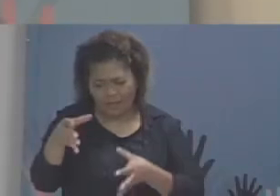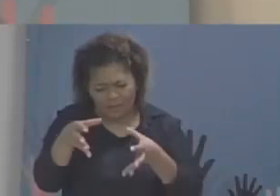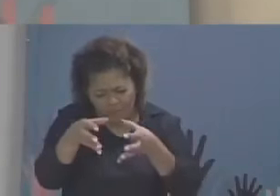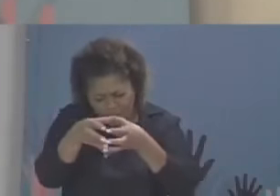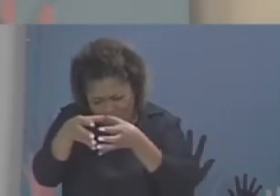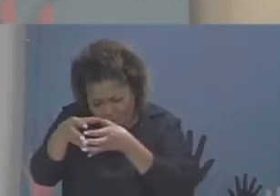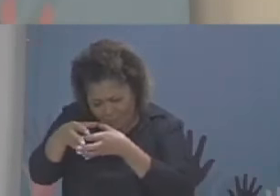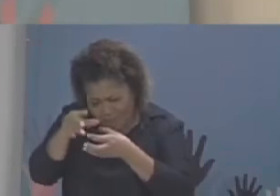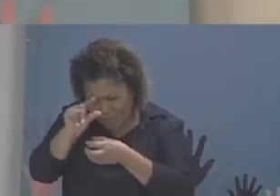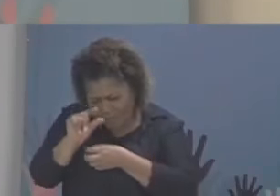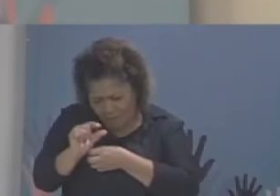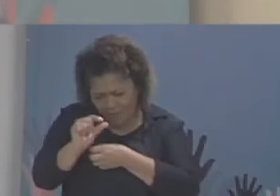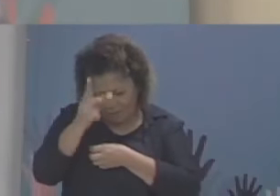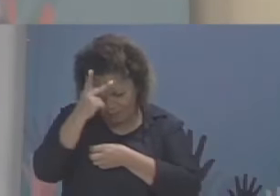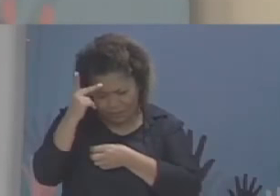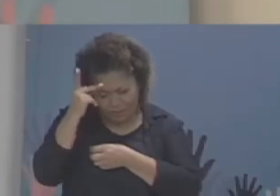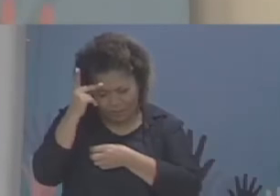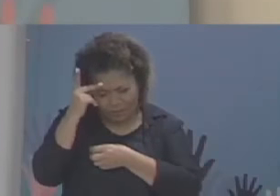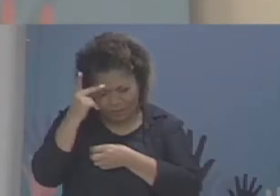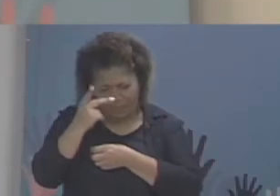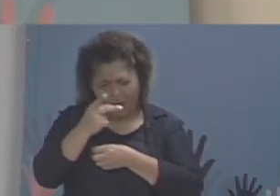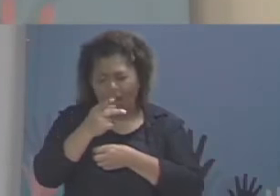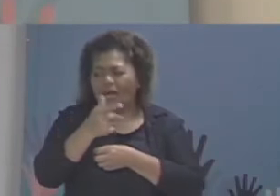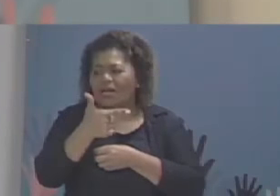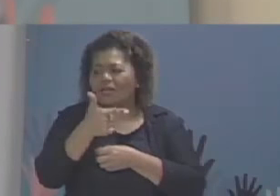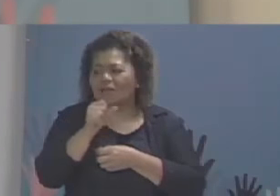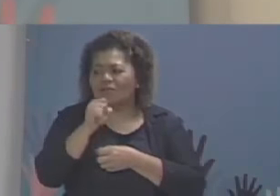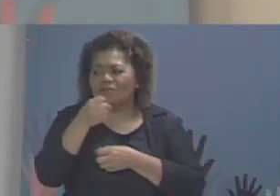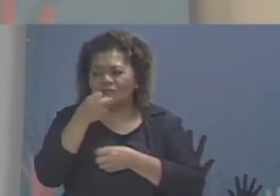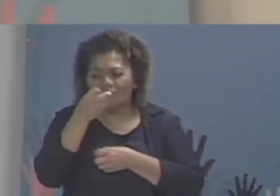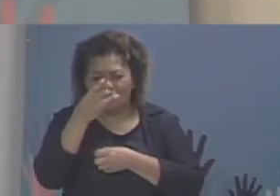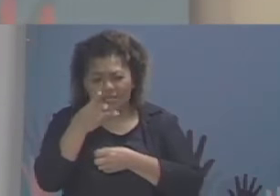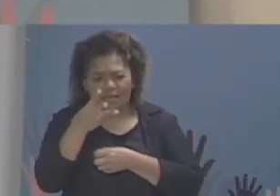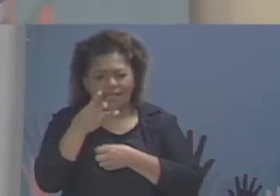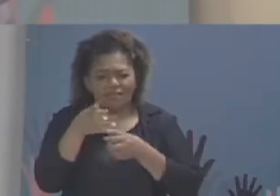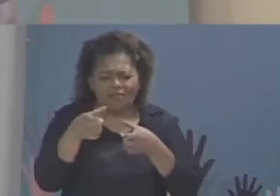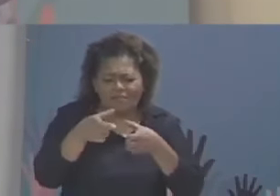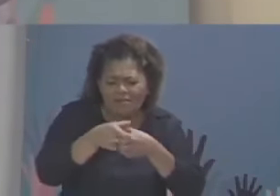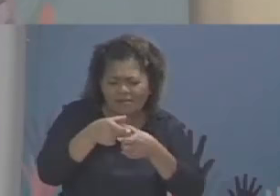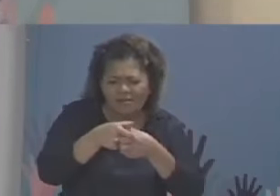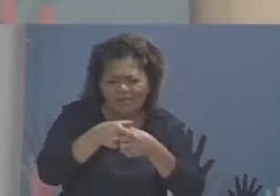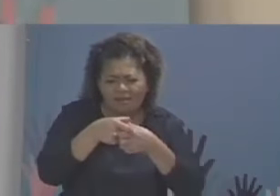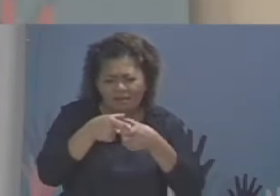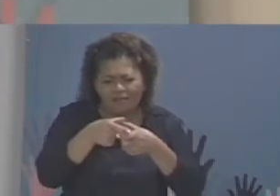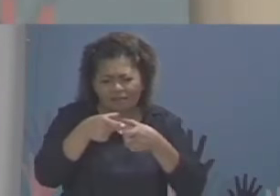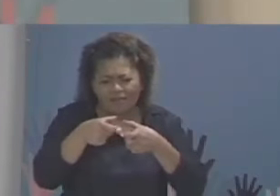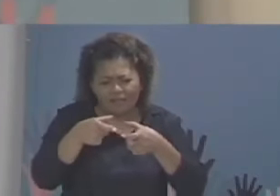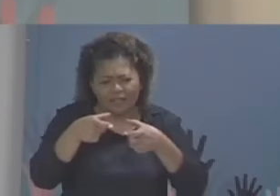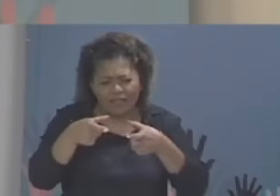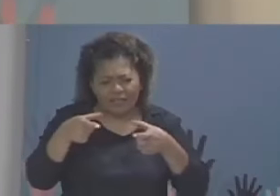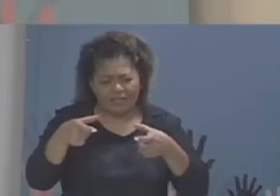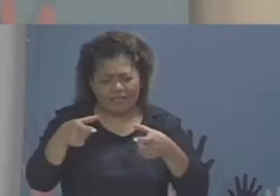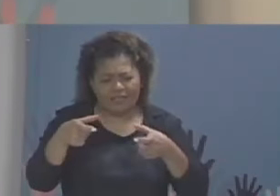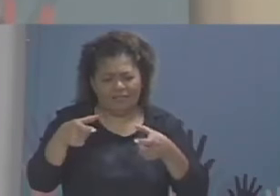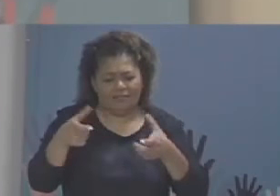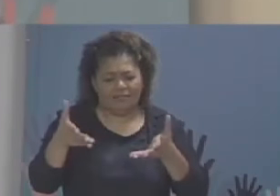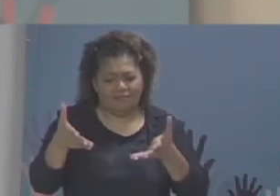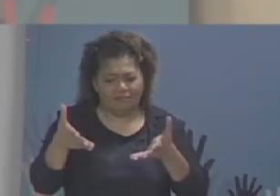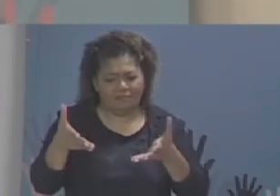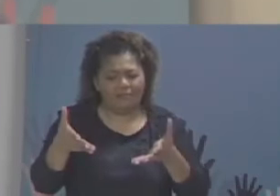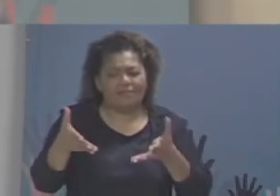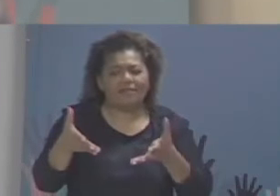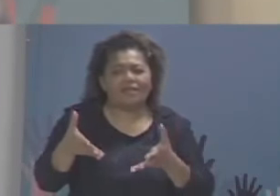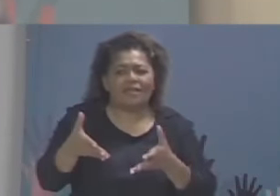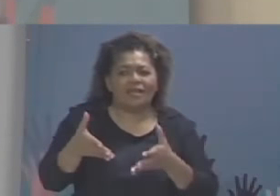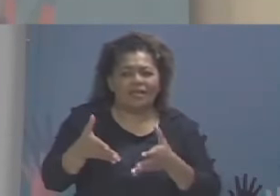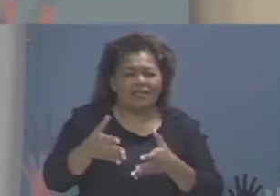em 2013 foi assim, nós custamos a conseguir as assinaturas para pleitear uma chapa para o federal, em 2016 foi a mesma coisa, só